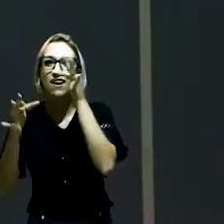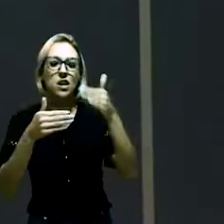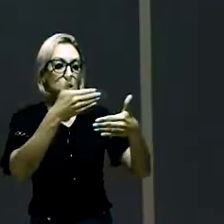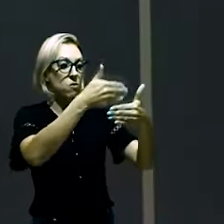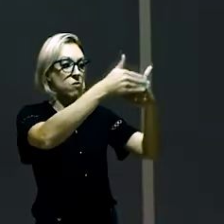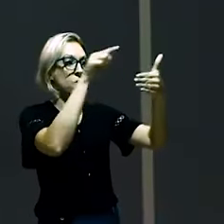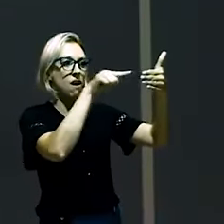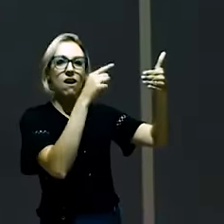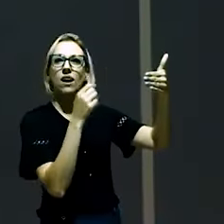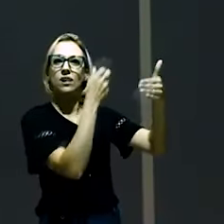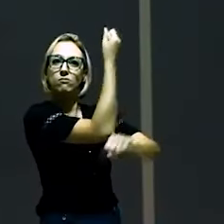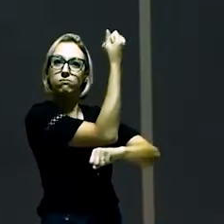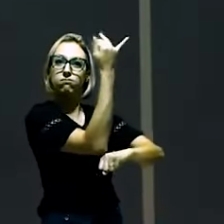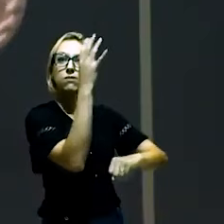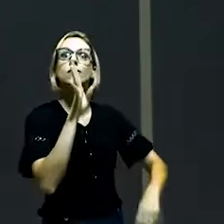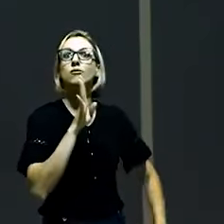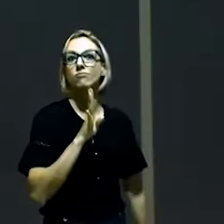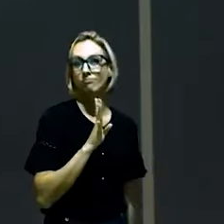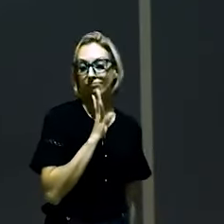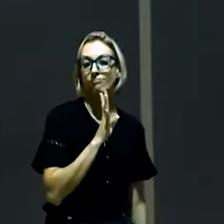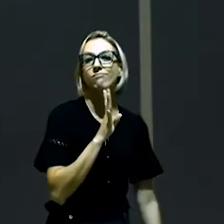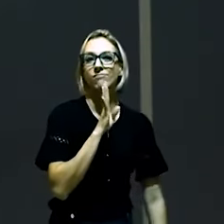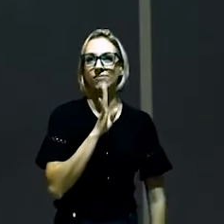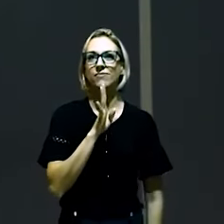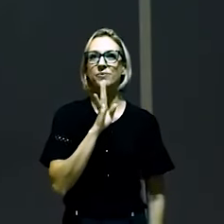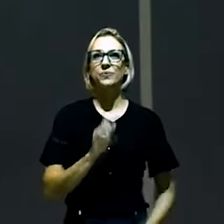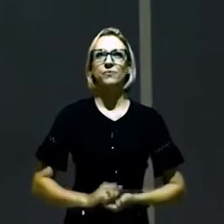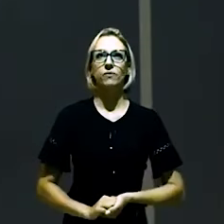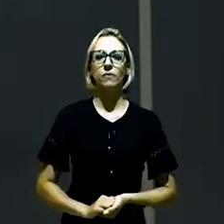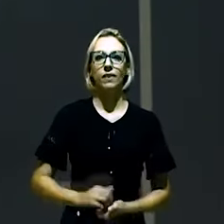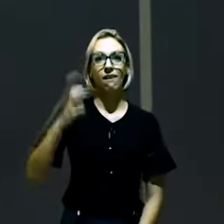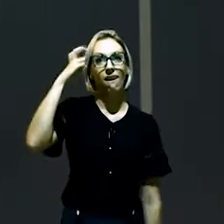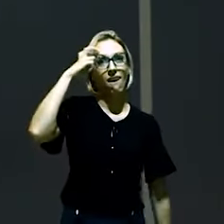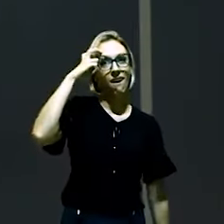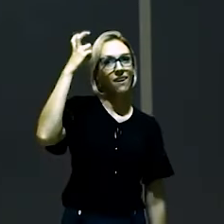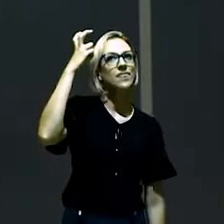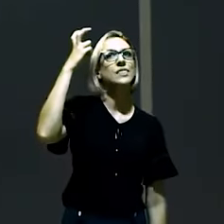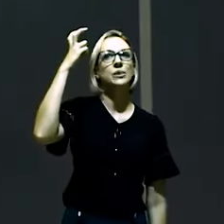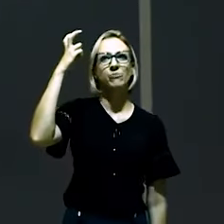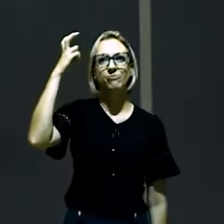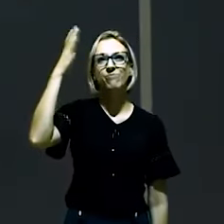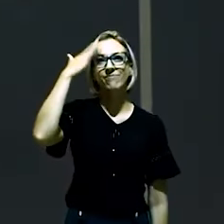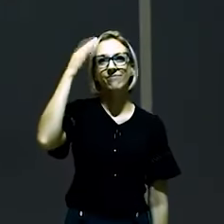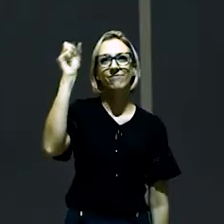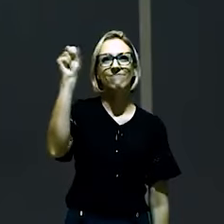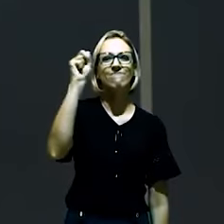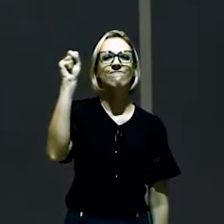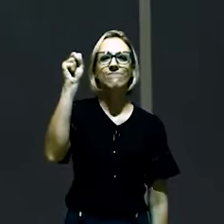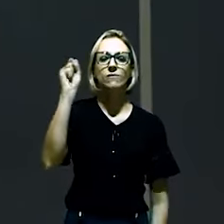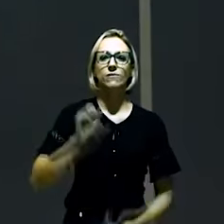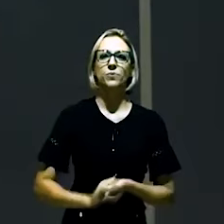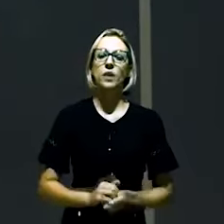Era vasta, incalculável, a inteligência de Salomão. Ele entendia de